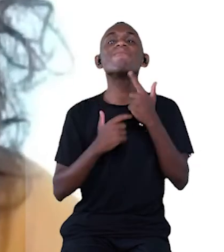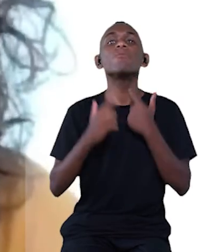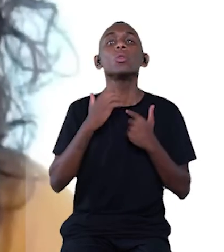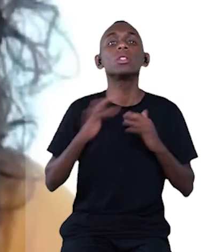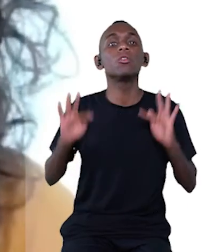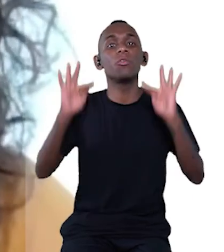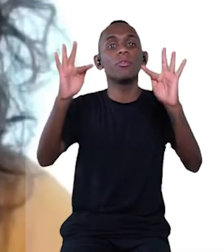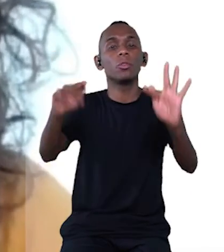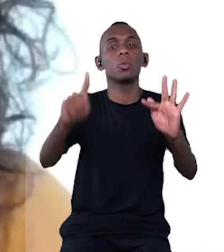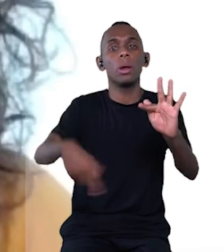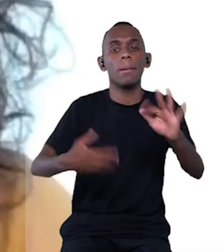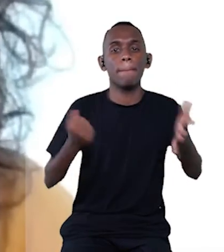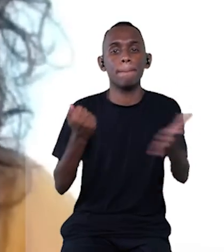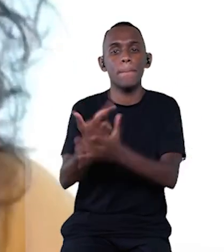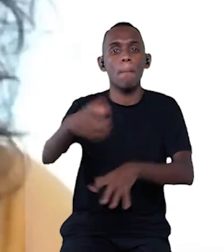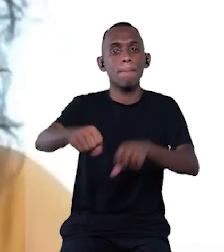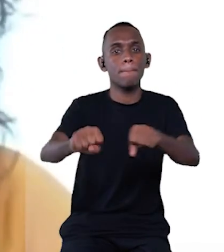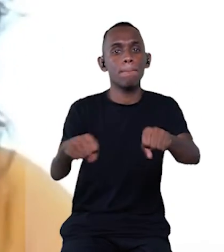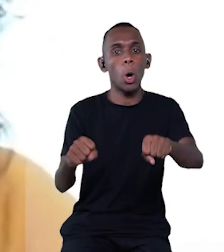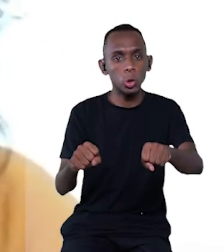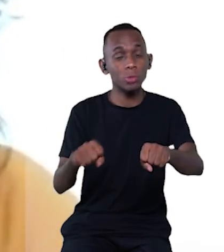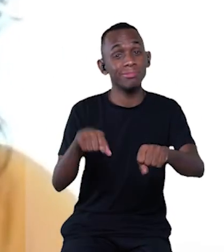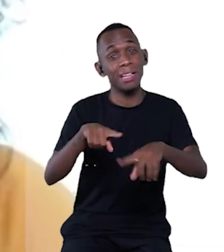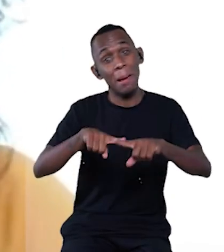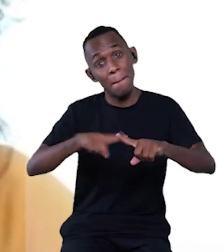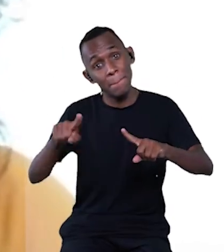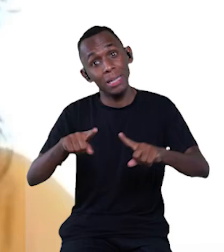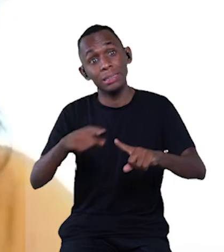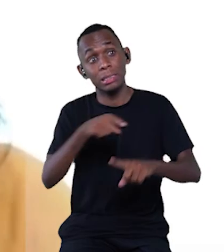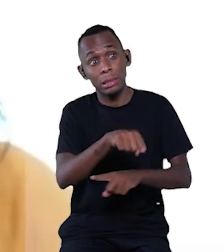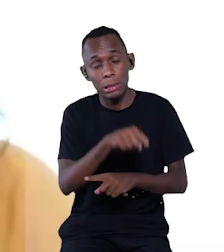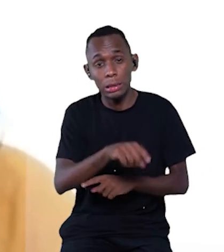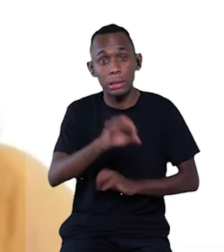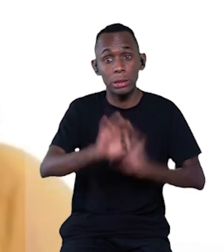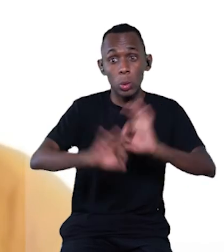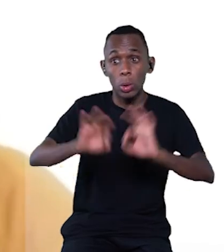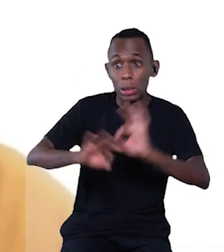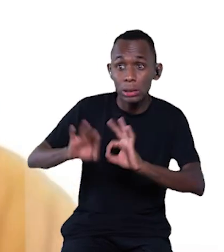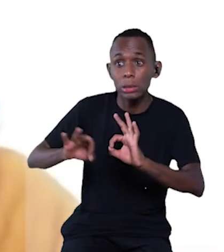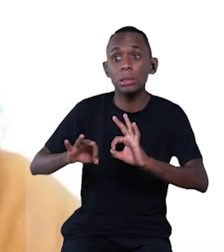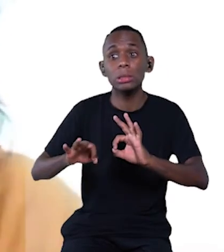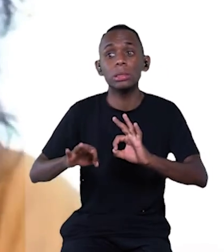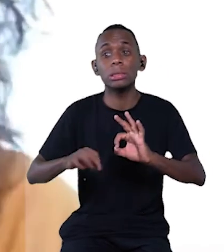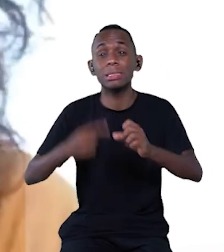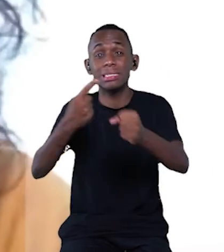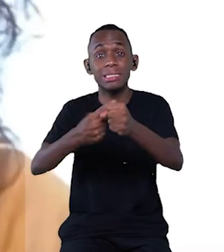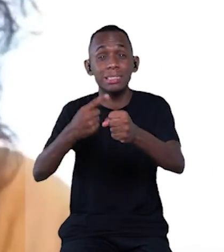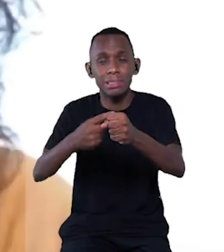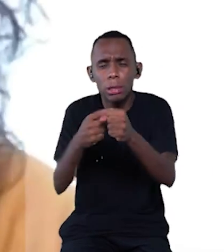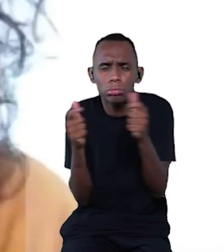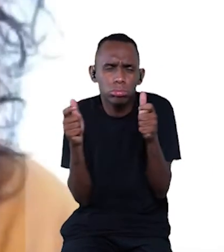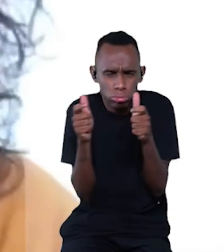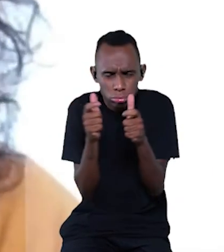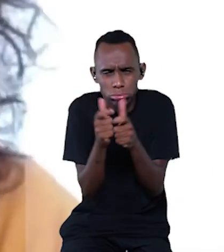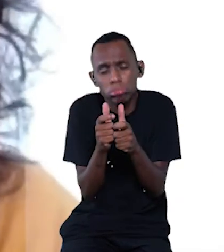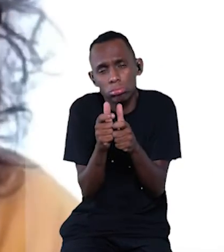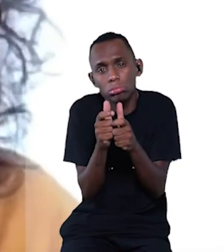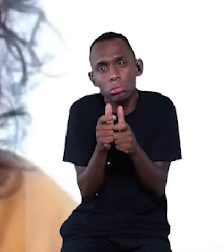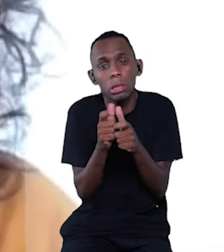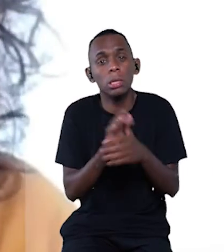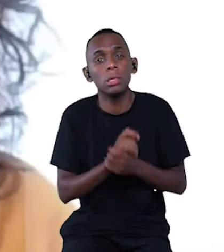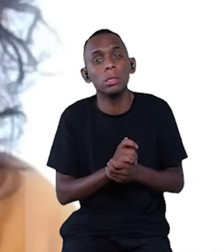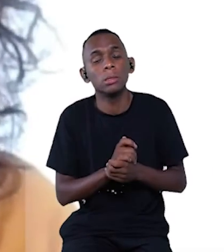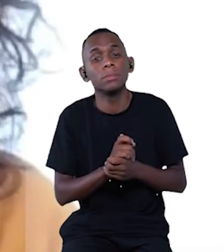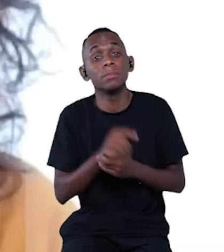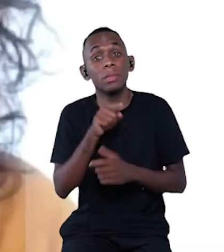sonho dele é ter uma moto. E, para isso, ele mobiliza a cidade onde ele mora, uma